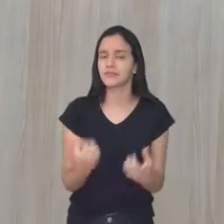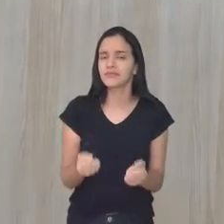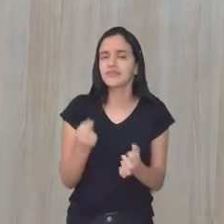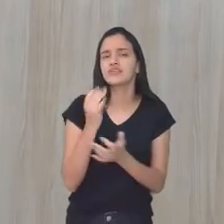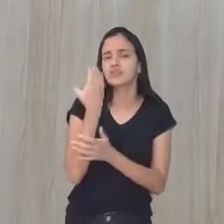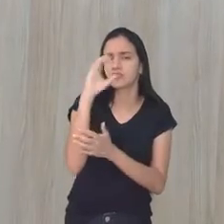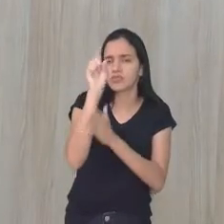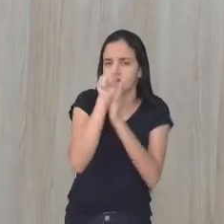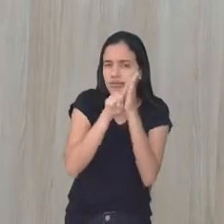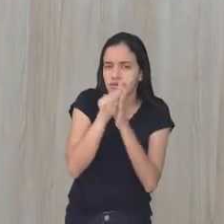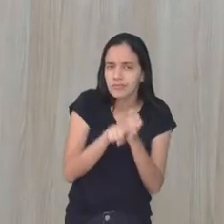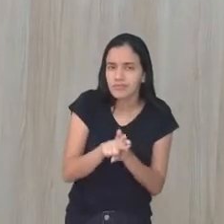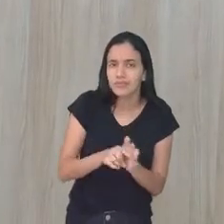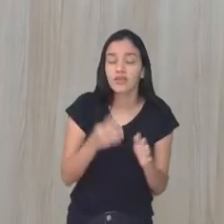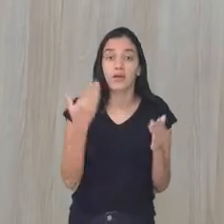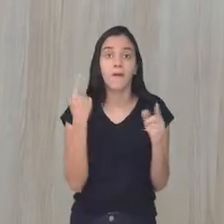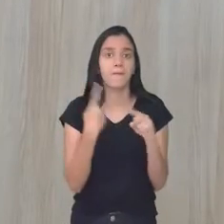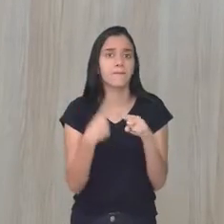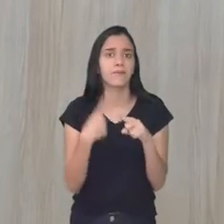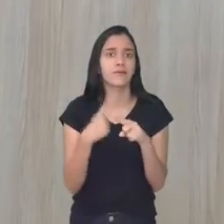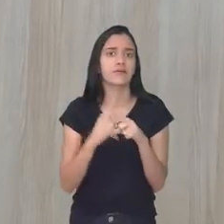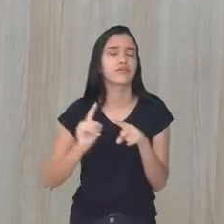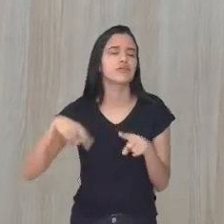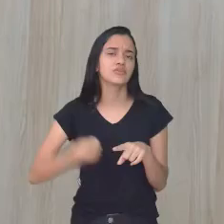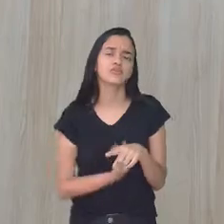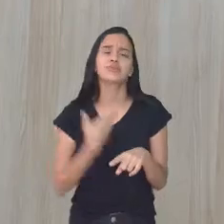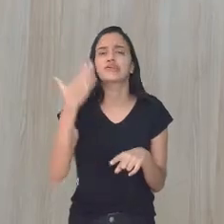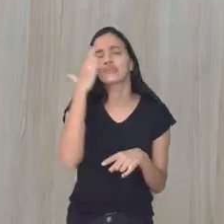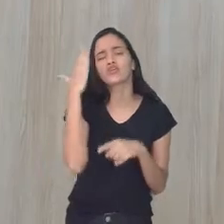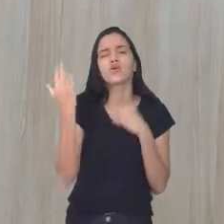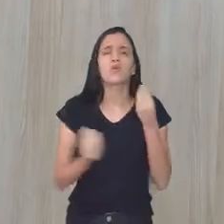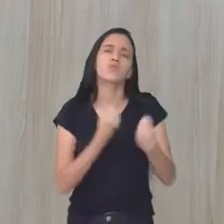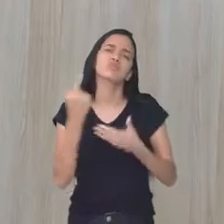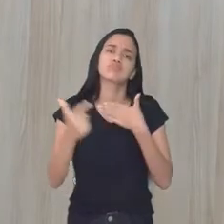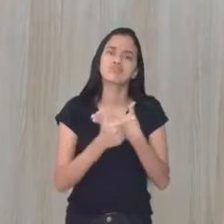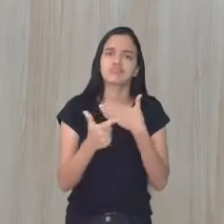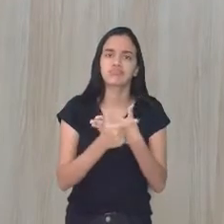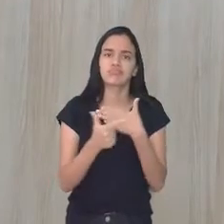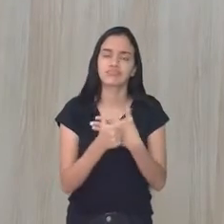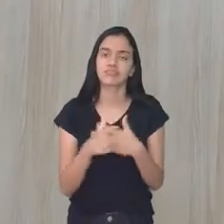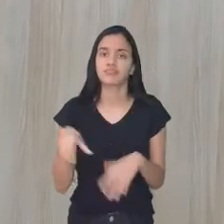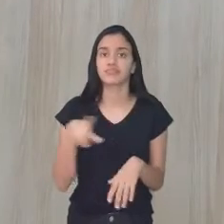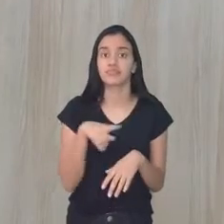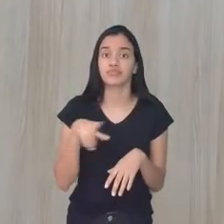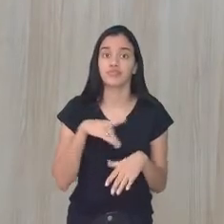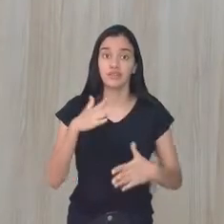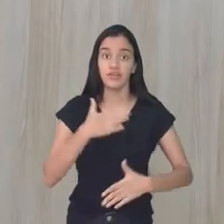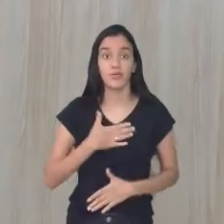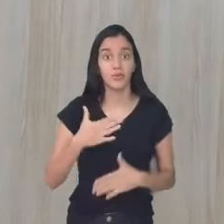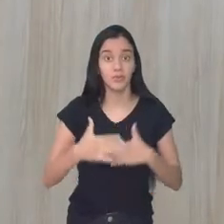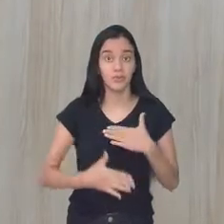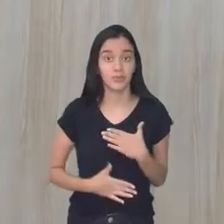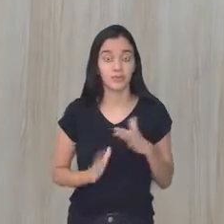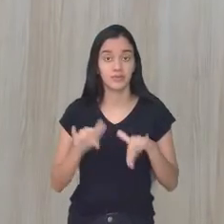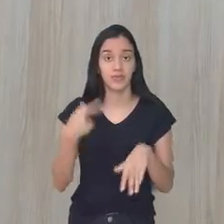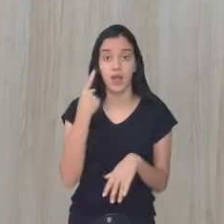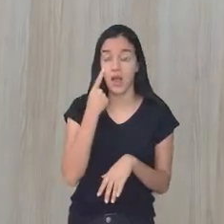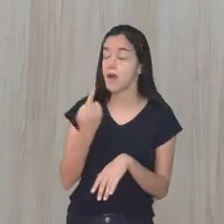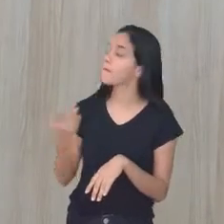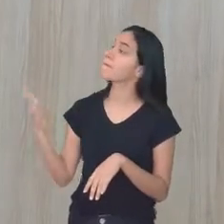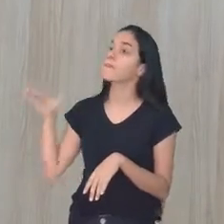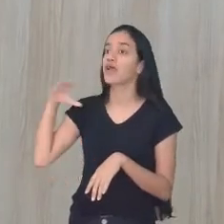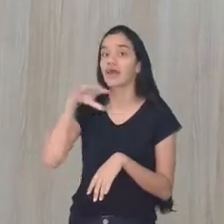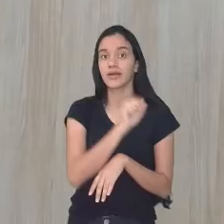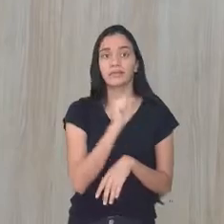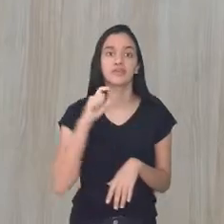o corpo humano, porque a gente vai entender aí como é que ele funciona, o que é que compõe esse corpo. Então, aí nessa linhazinha rápida do